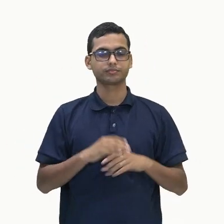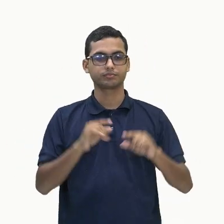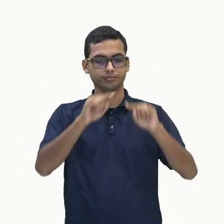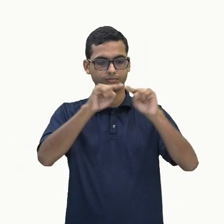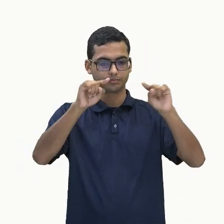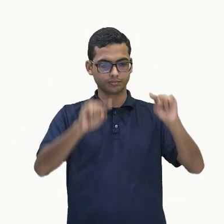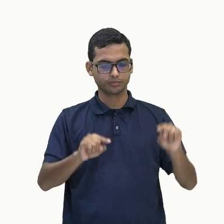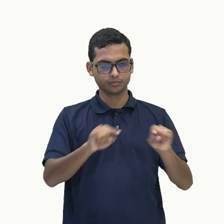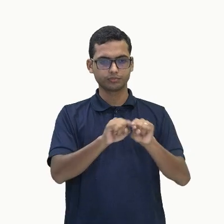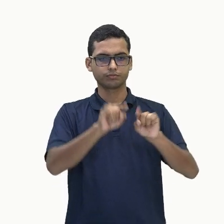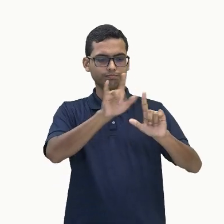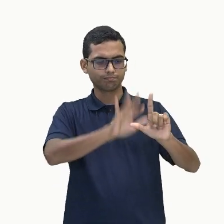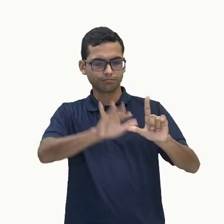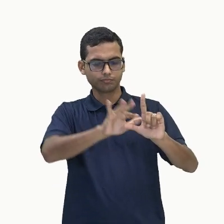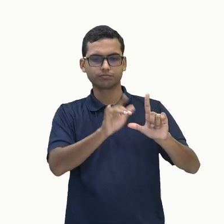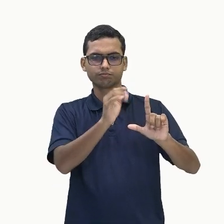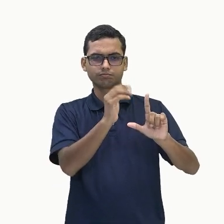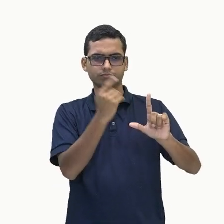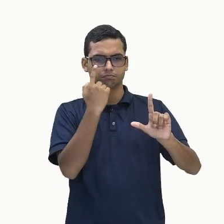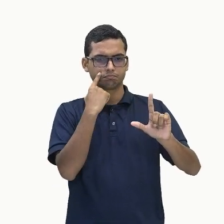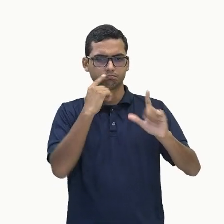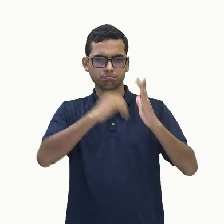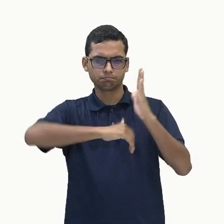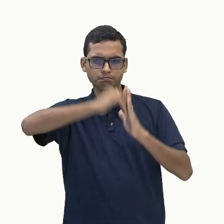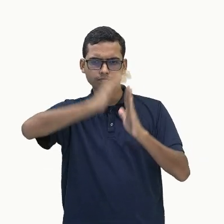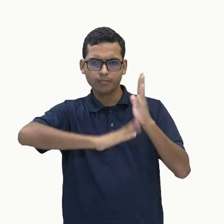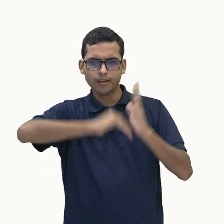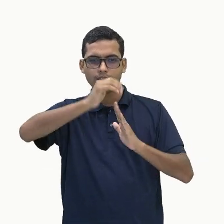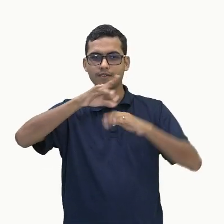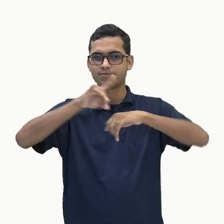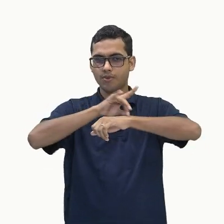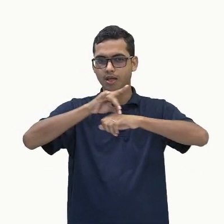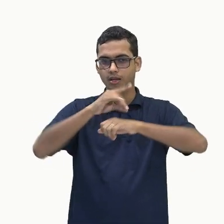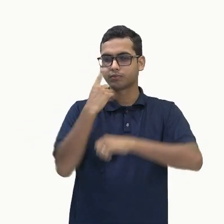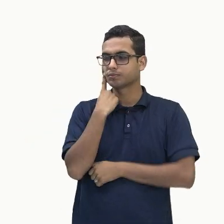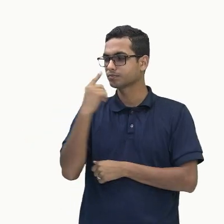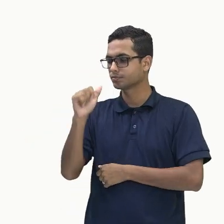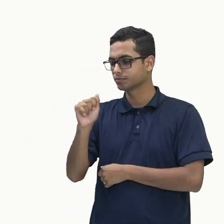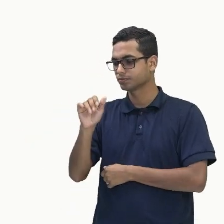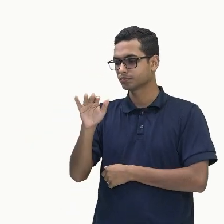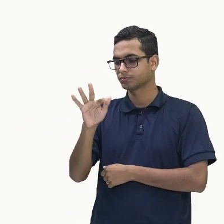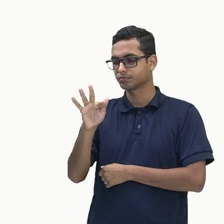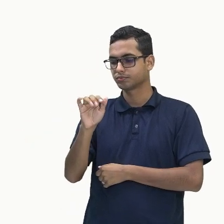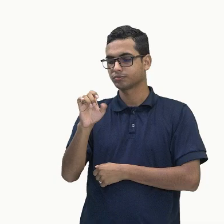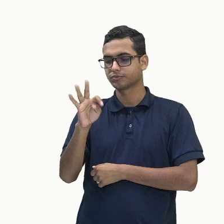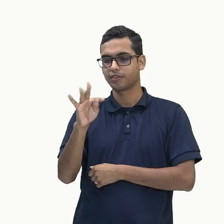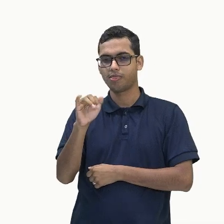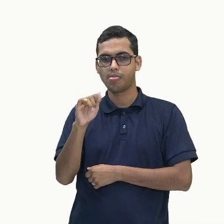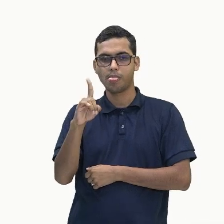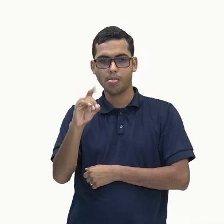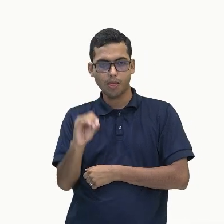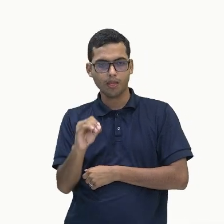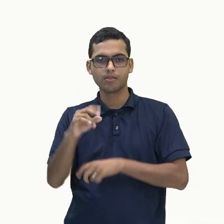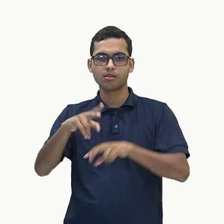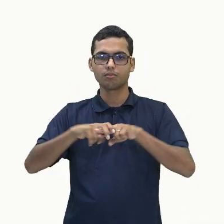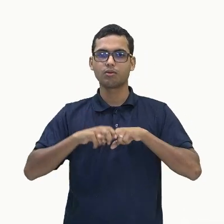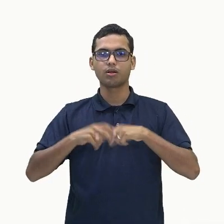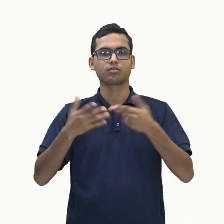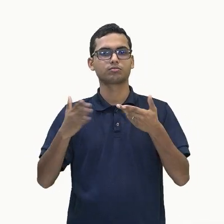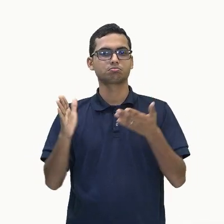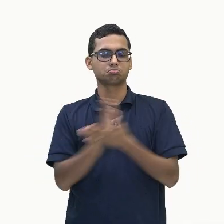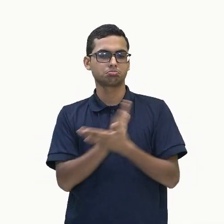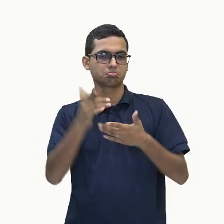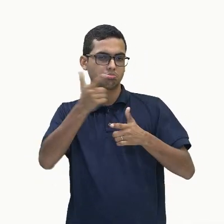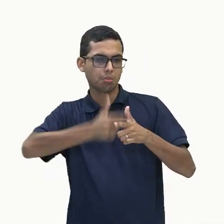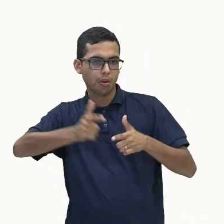masculino e feminino pintado. Quando o indivíduo aparece pintado no heredograma, isso quer dizer que ele é afetado por alguma condição. Não